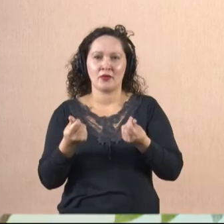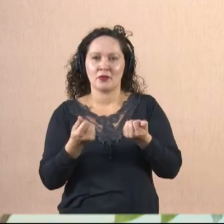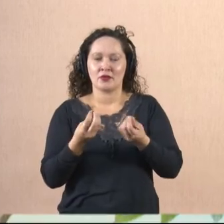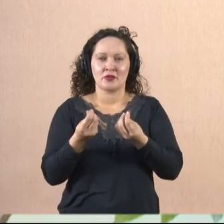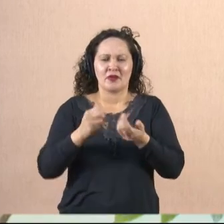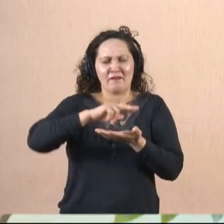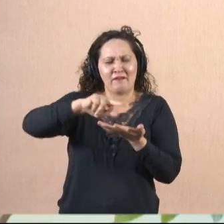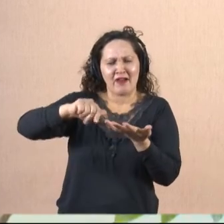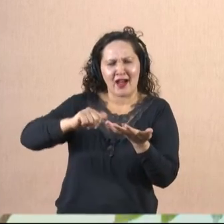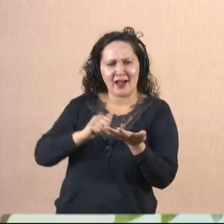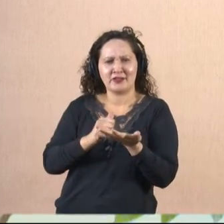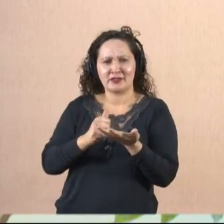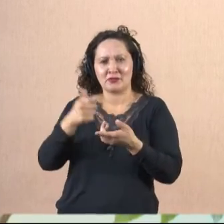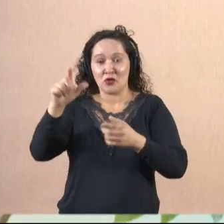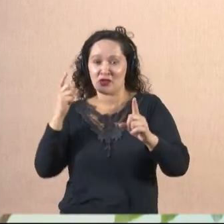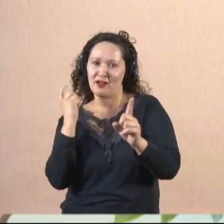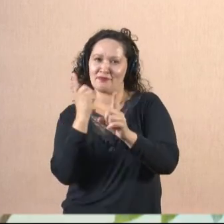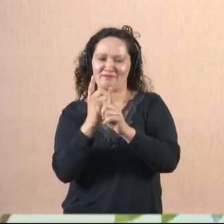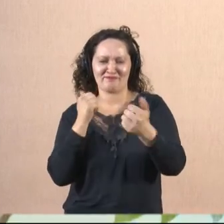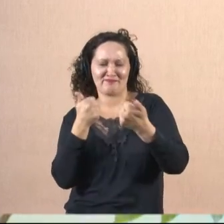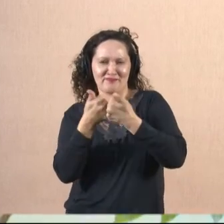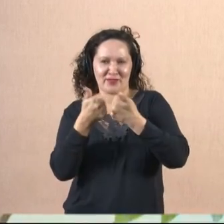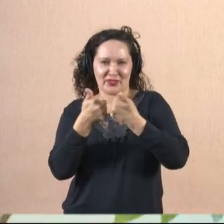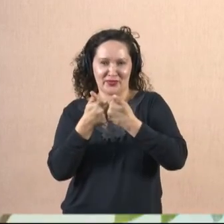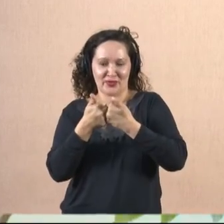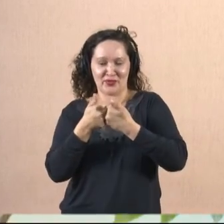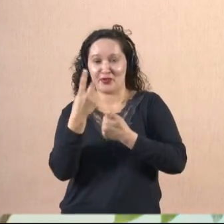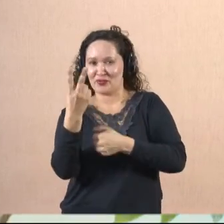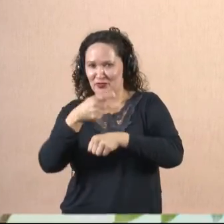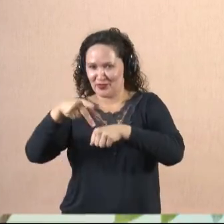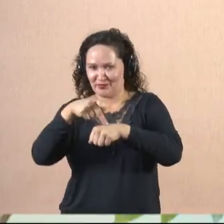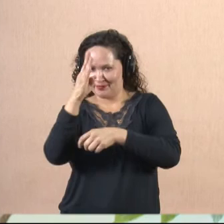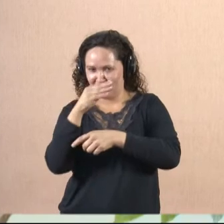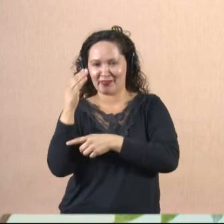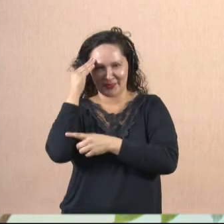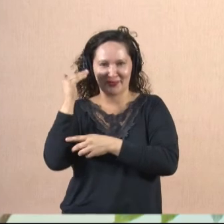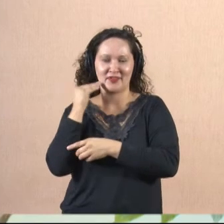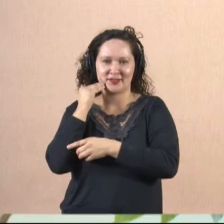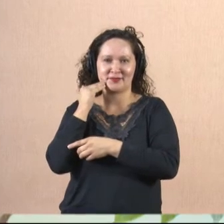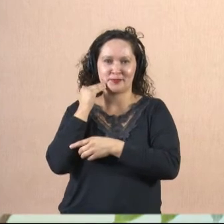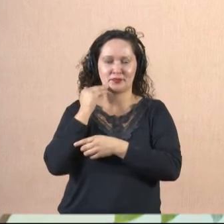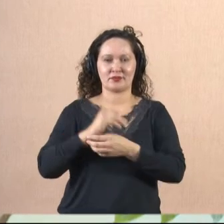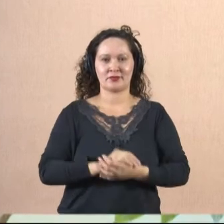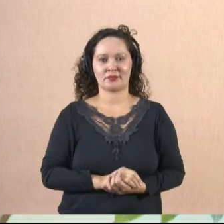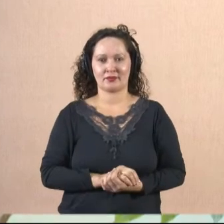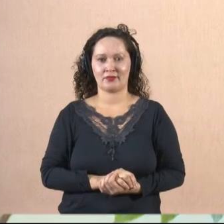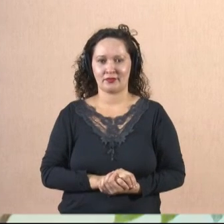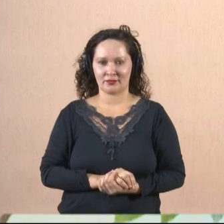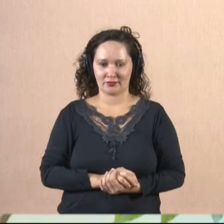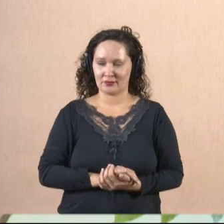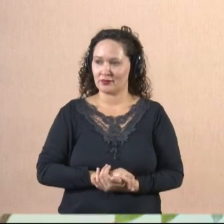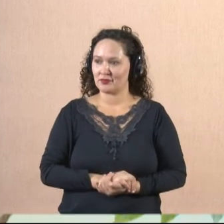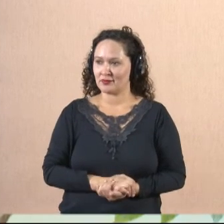catalisador para mais uma aproximação entre ambos pas e aí e e